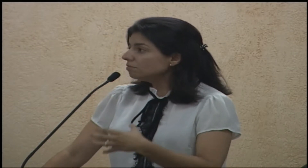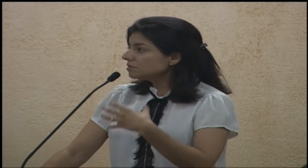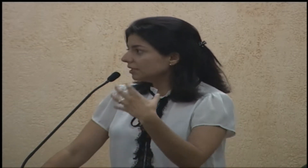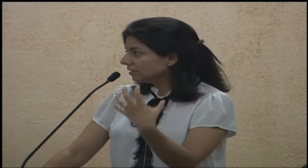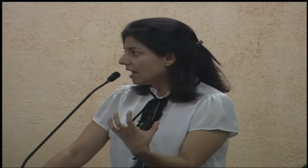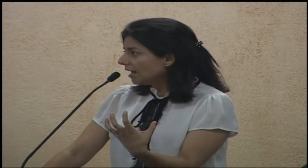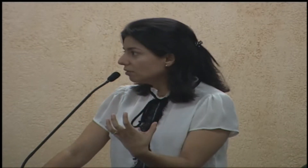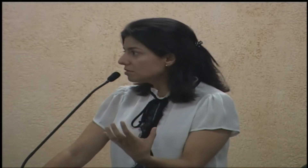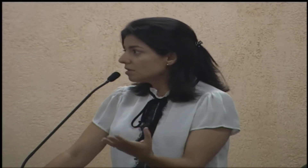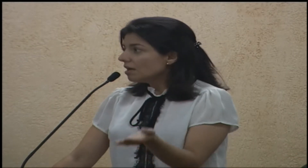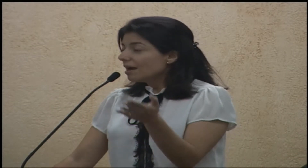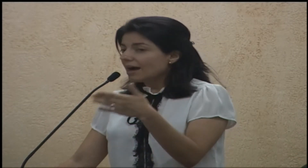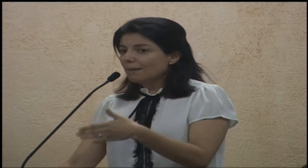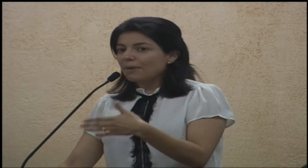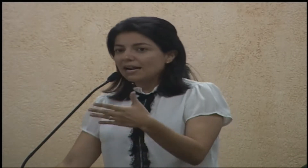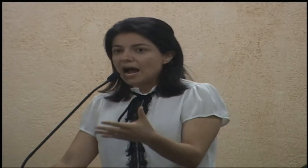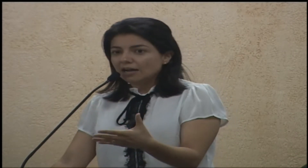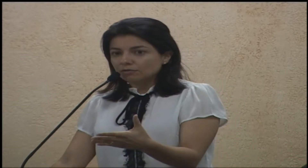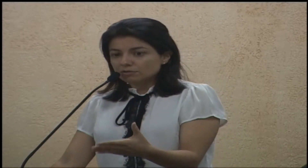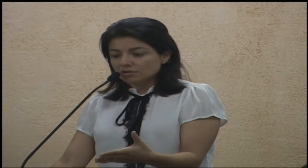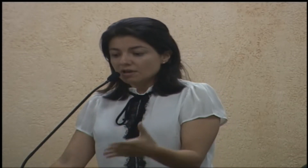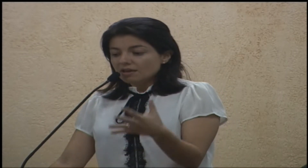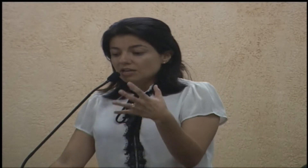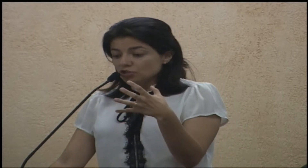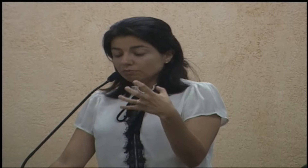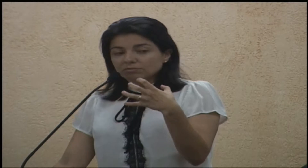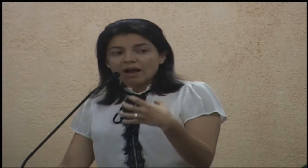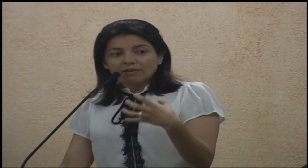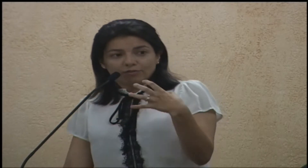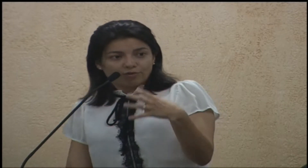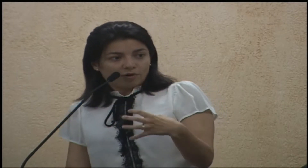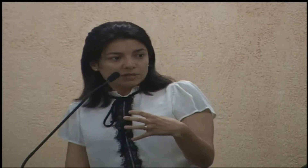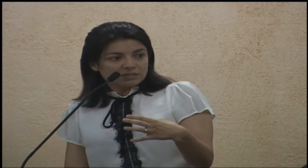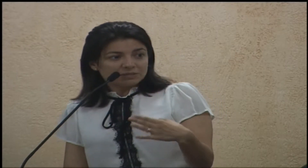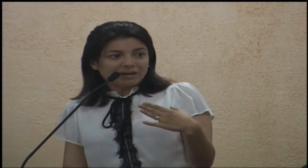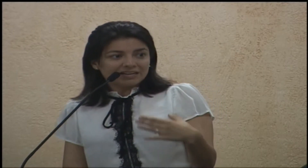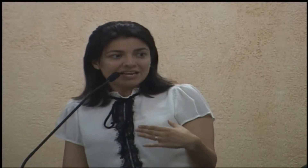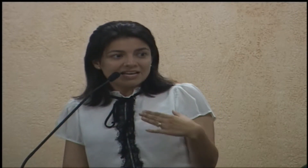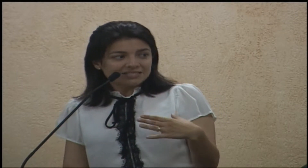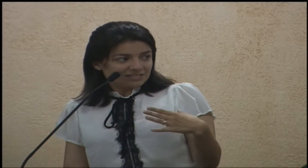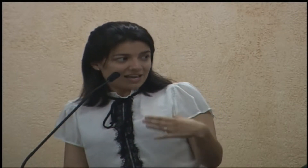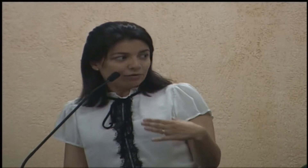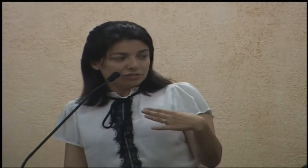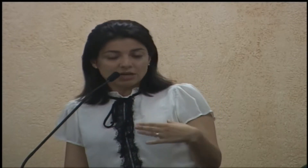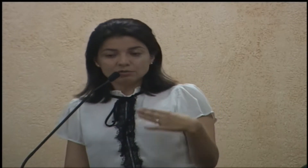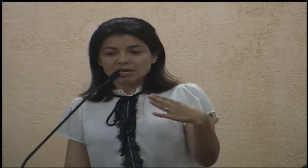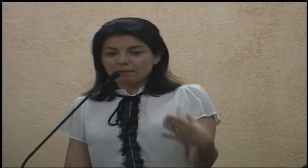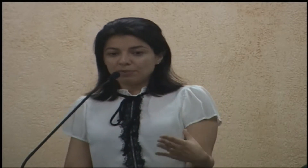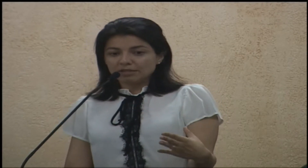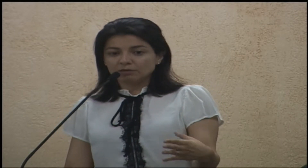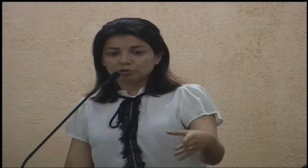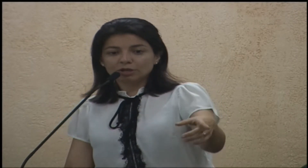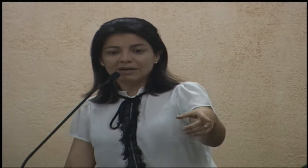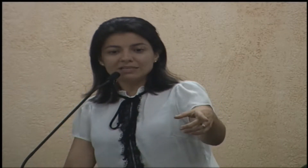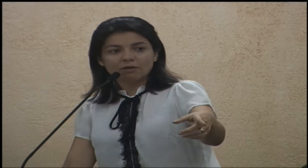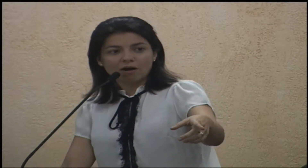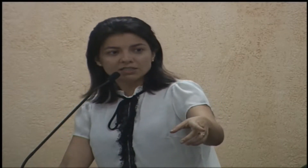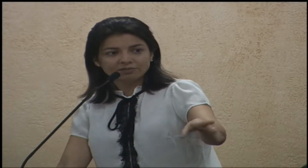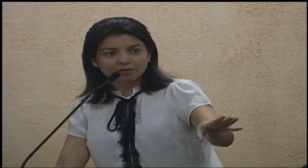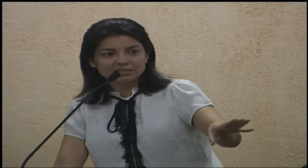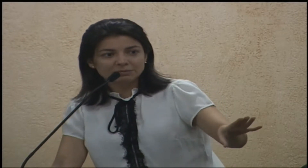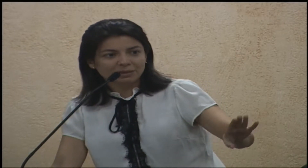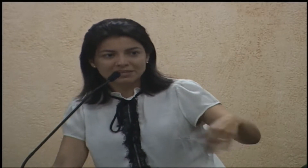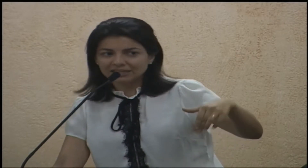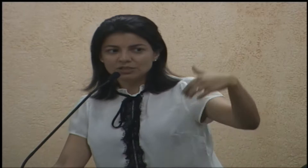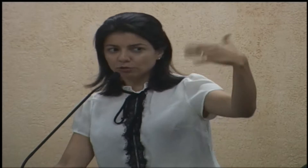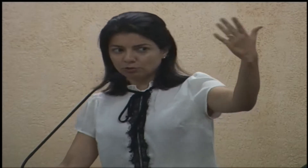tentar consertá-los, repará-los e juntar forças para que esses erros não se repitam. O Dr. Marcelo Rossi